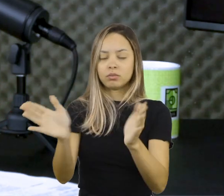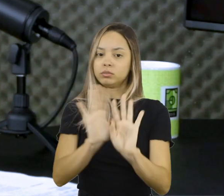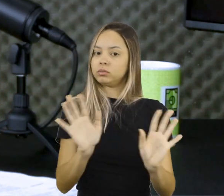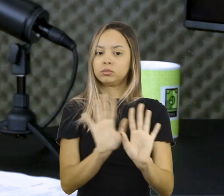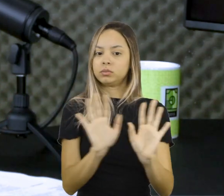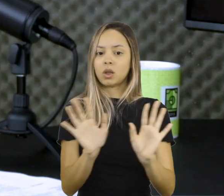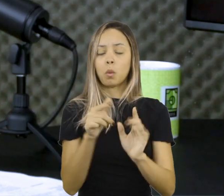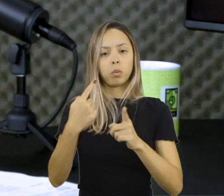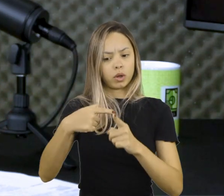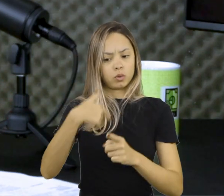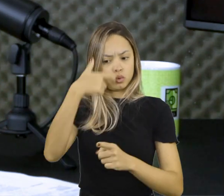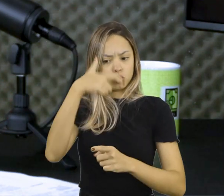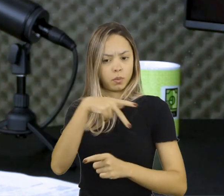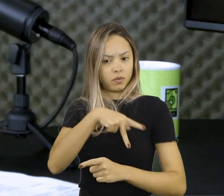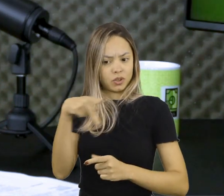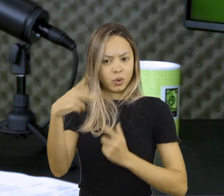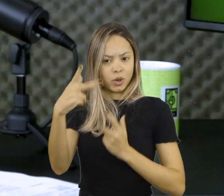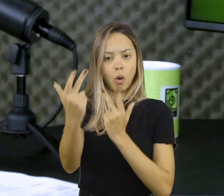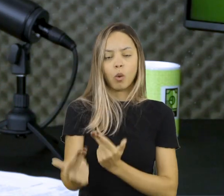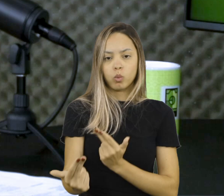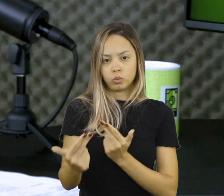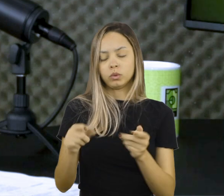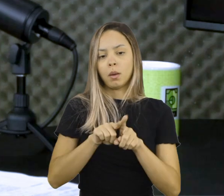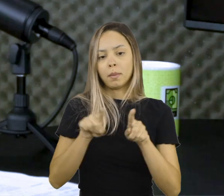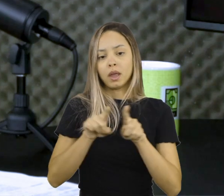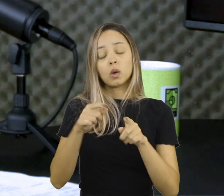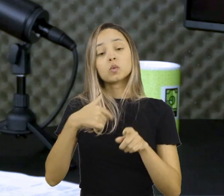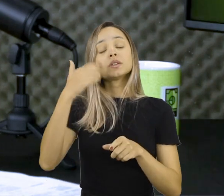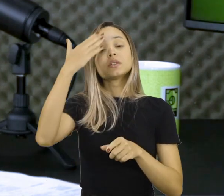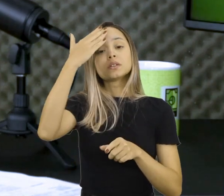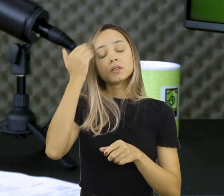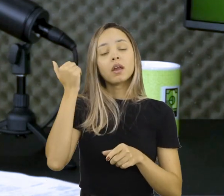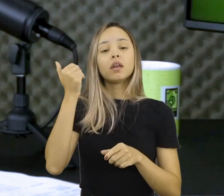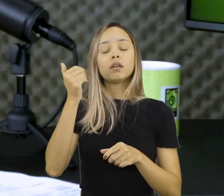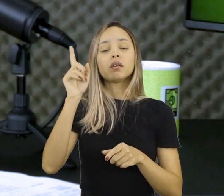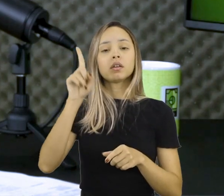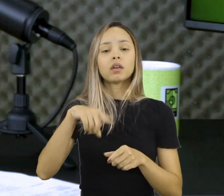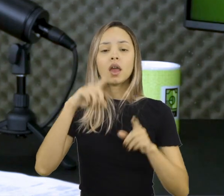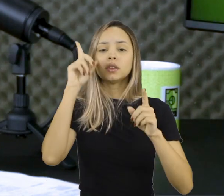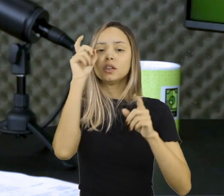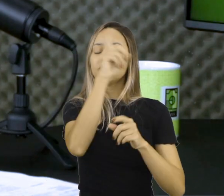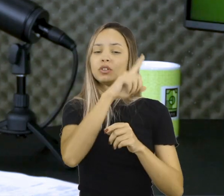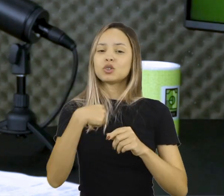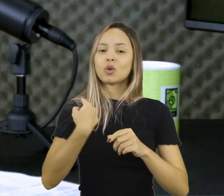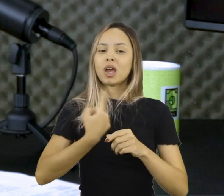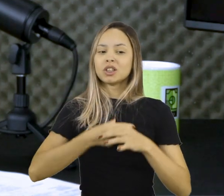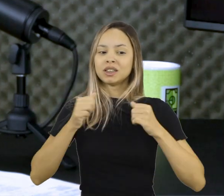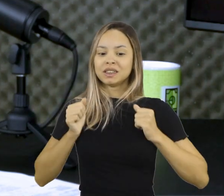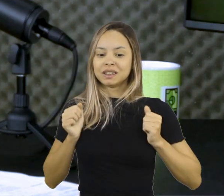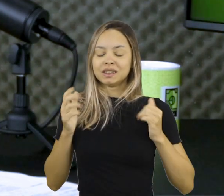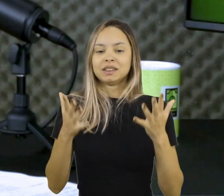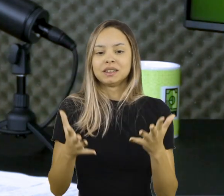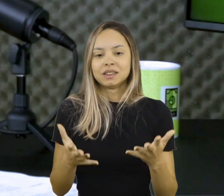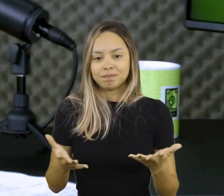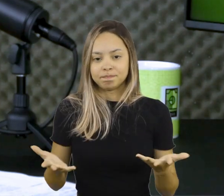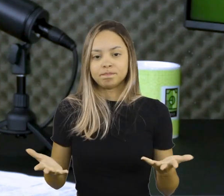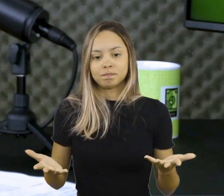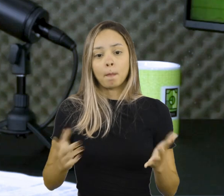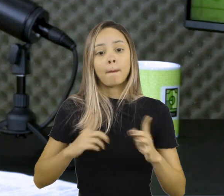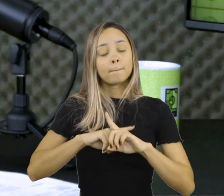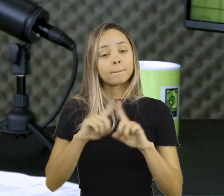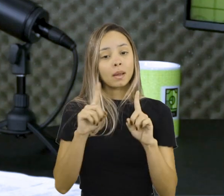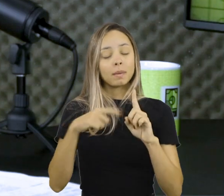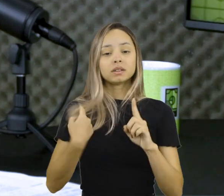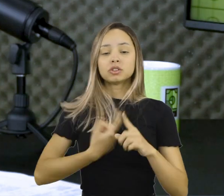porque eu sou professora também e eu sei o quanto é difícil a gente sair da zona de conforto da gente só que eu